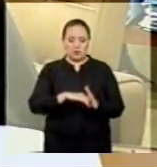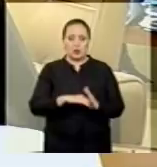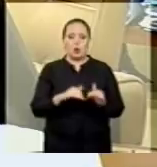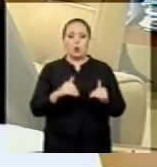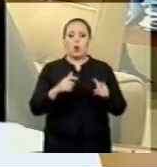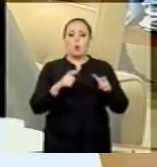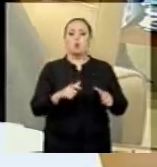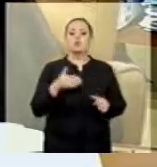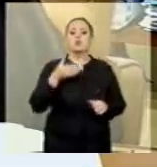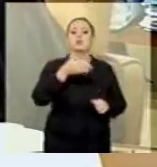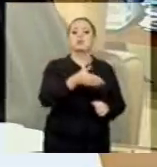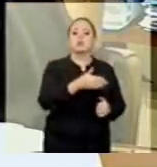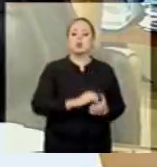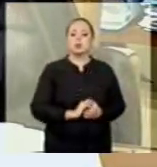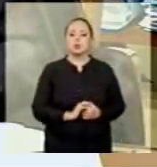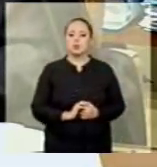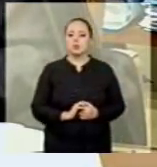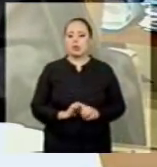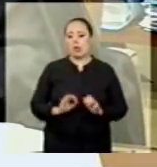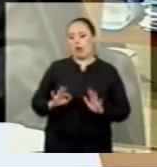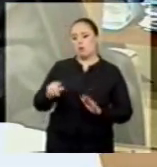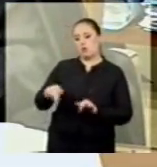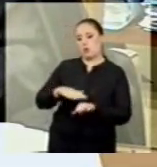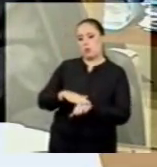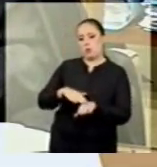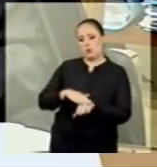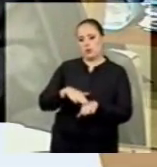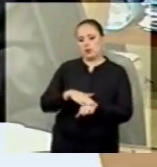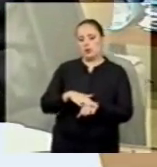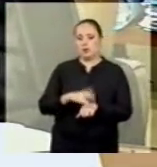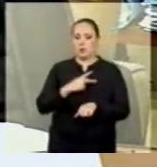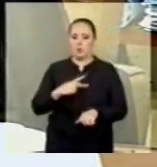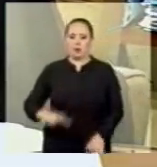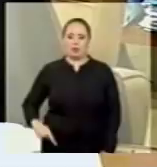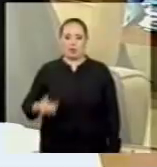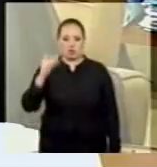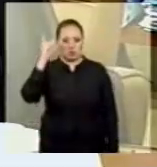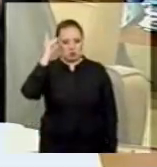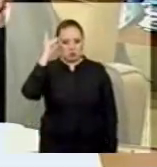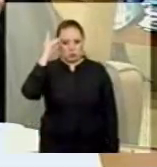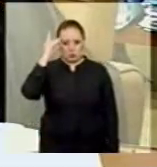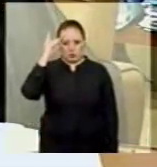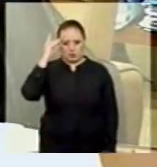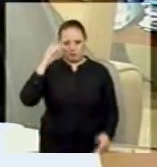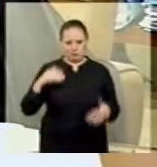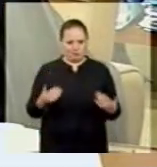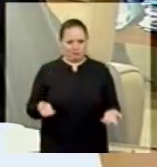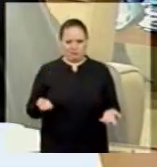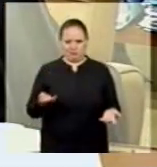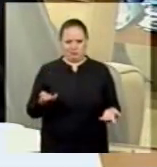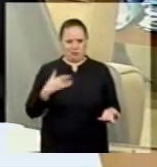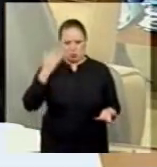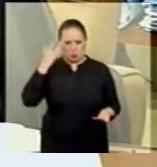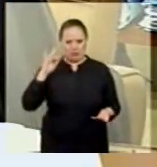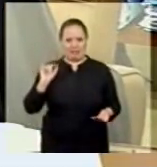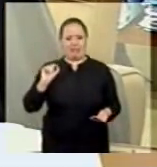foram? Ah, se eles conversaram com a presidente Dilma. Eu não sei qual alma